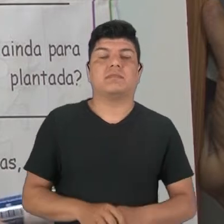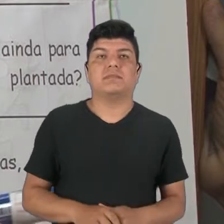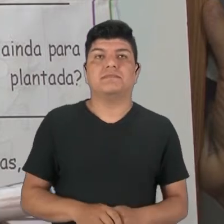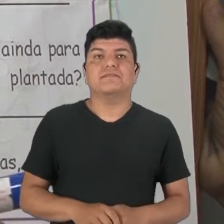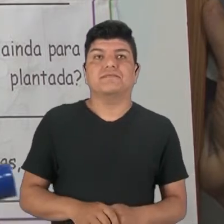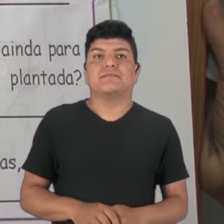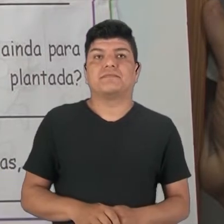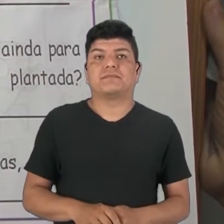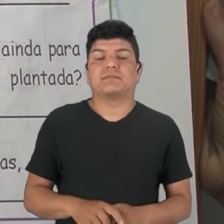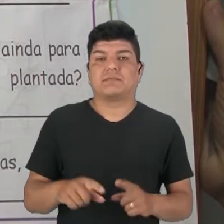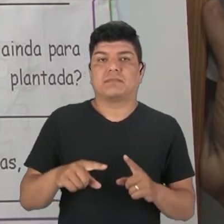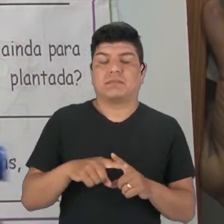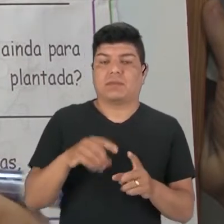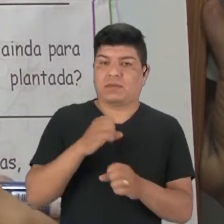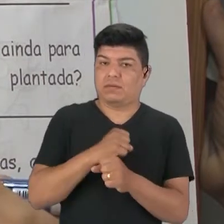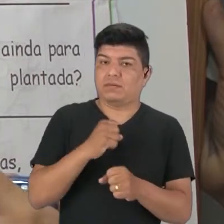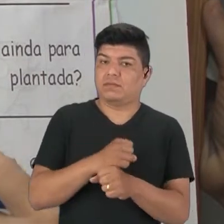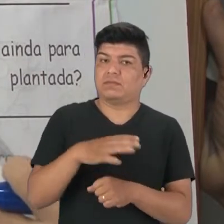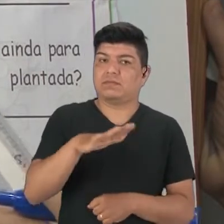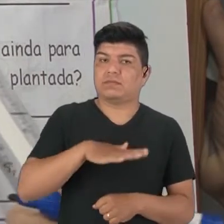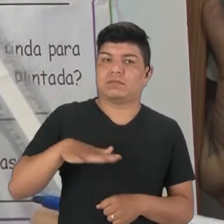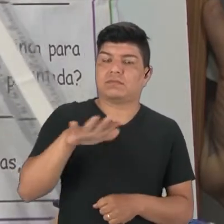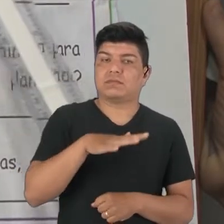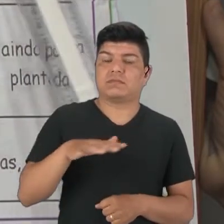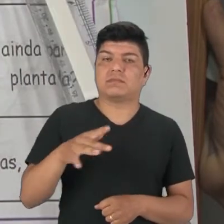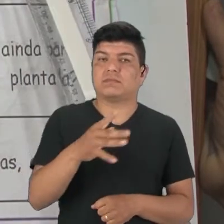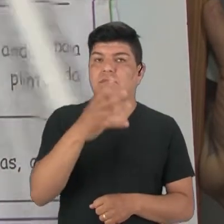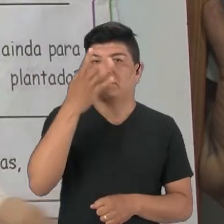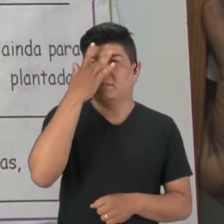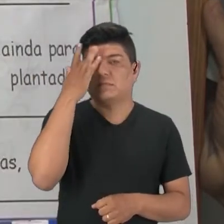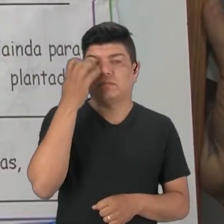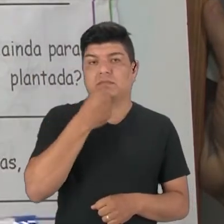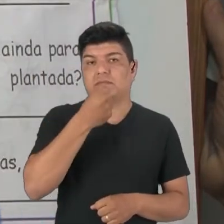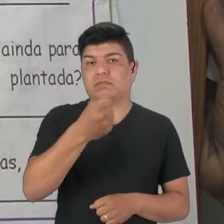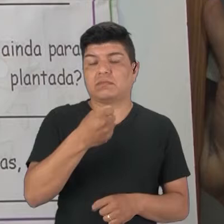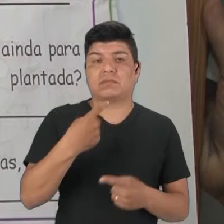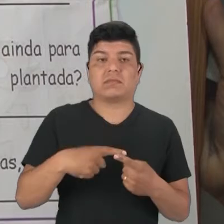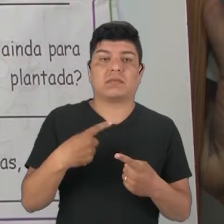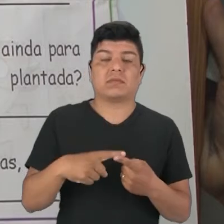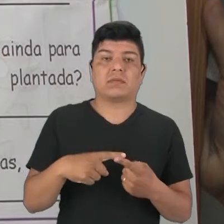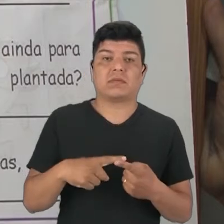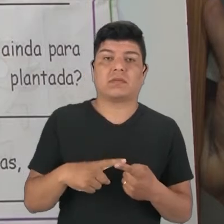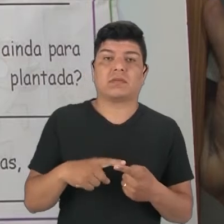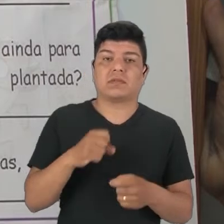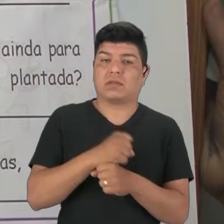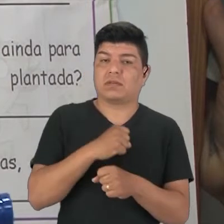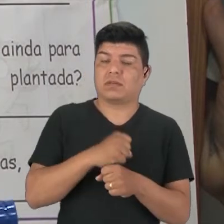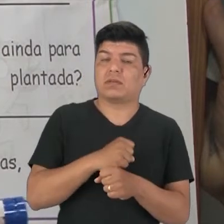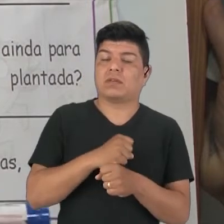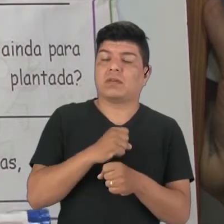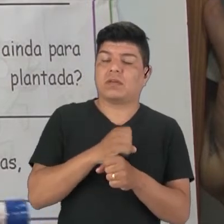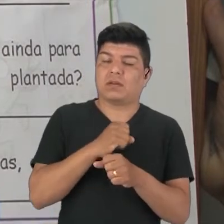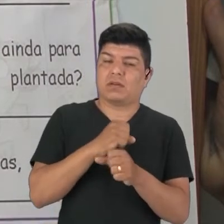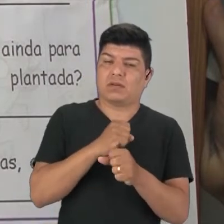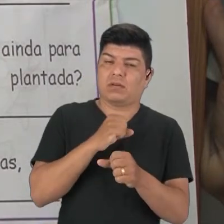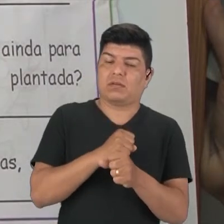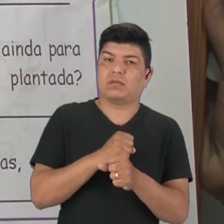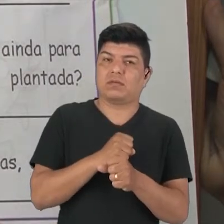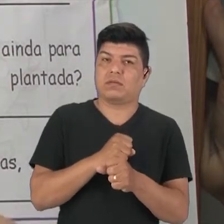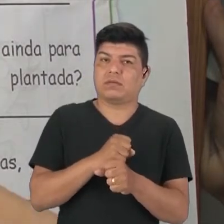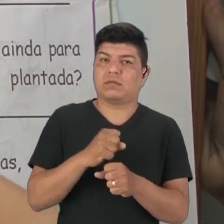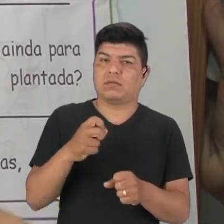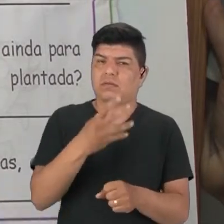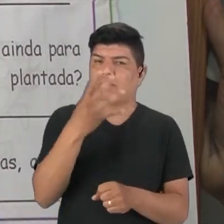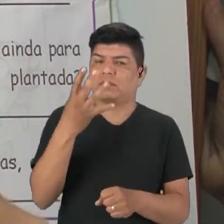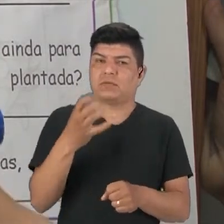Vamos fazer a soma geral de quantas pessoas foram entrevistadas. Por que eu somei isso aqui? Não é o quantitativo de carro, nada. O